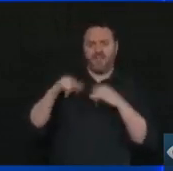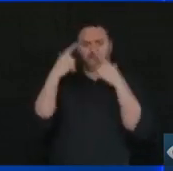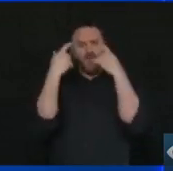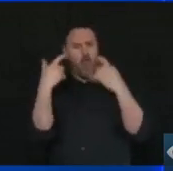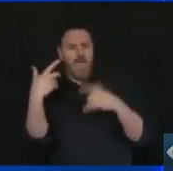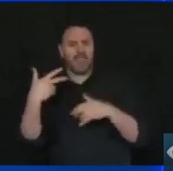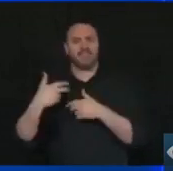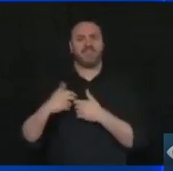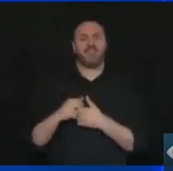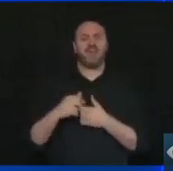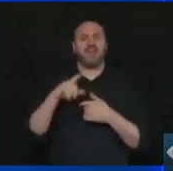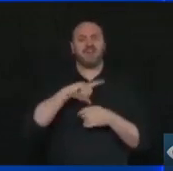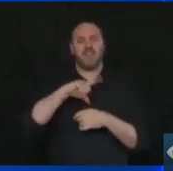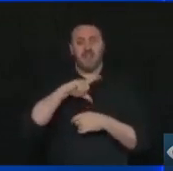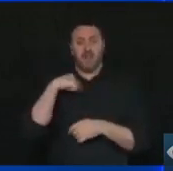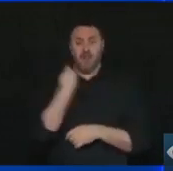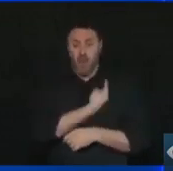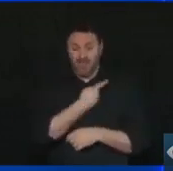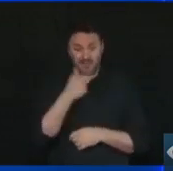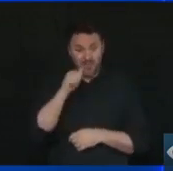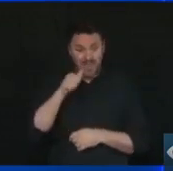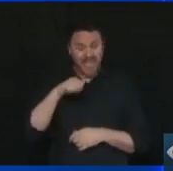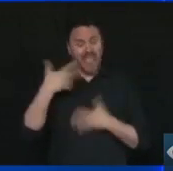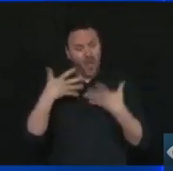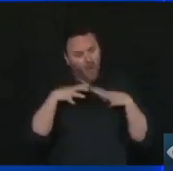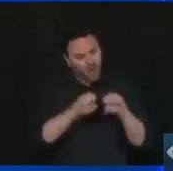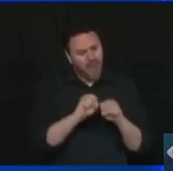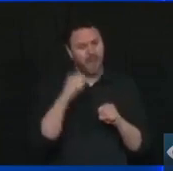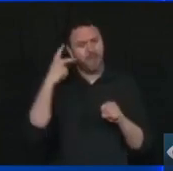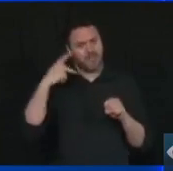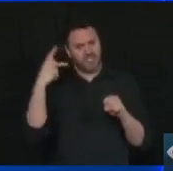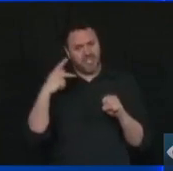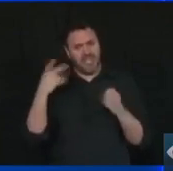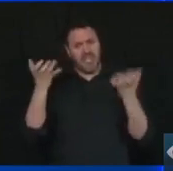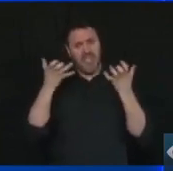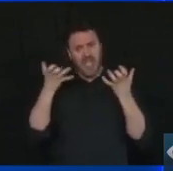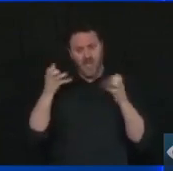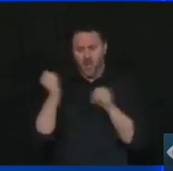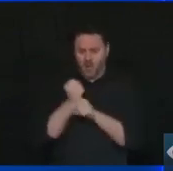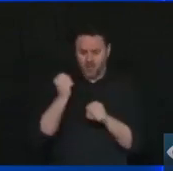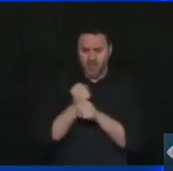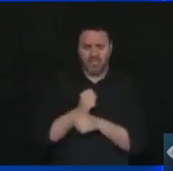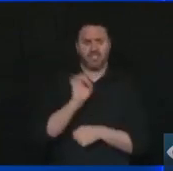ocupar a política e queremos não só ser ouvidas, queremos construir com as nossas próprias mãos, como construímos Porto Alegre.